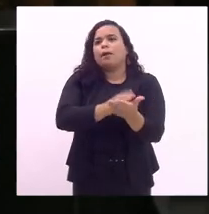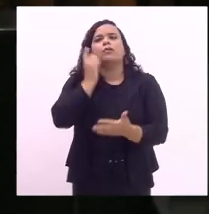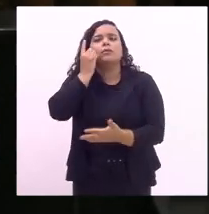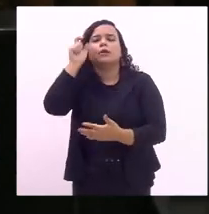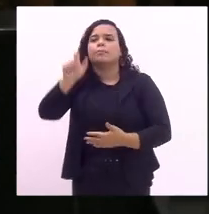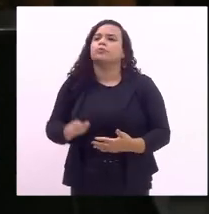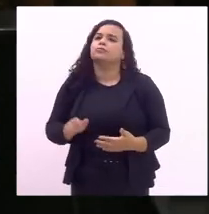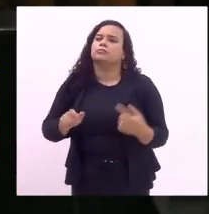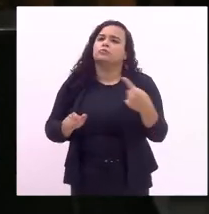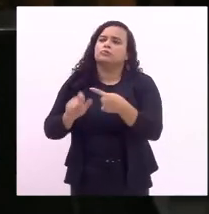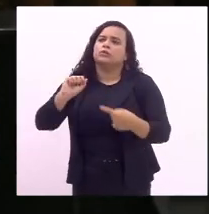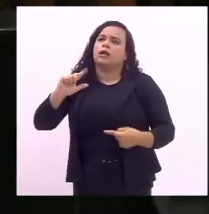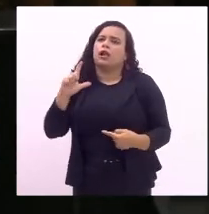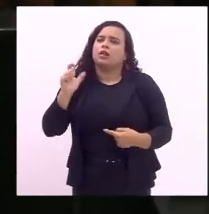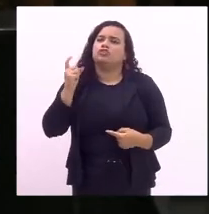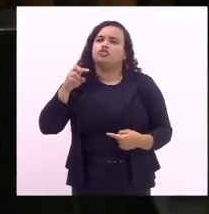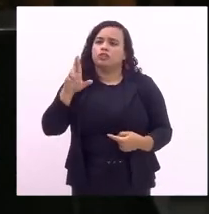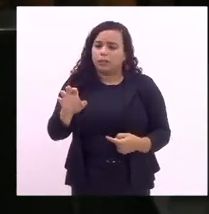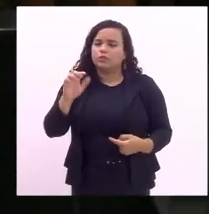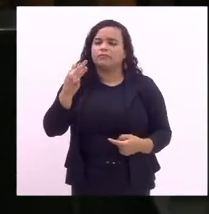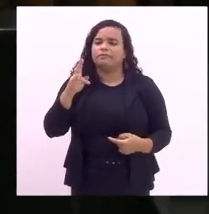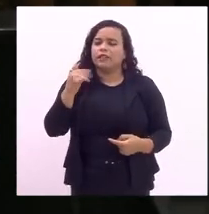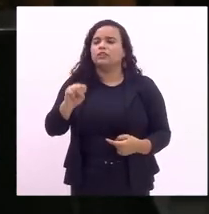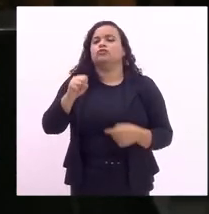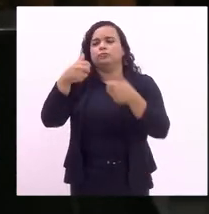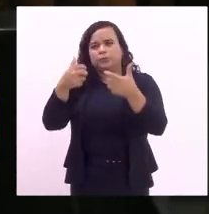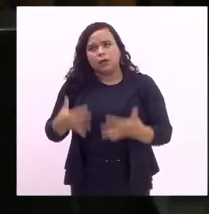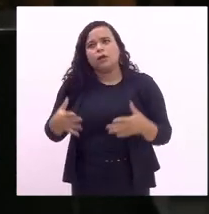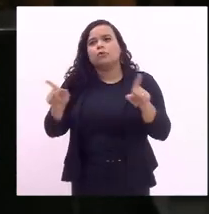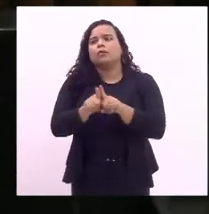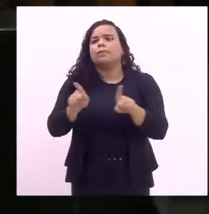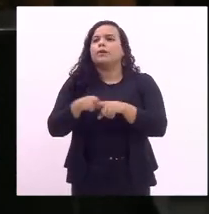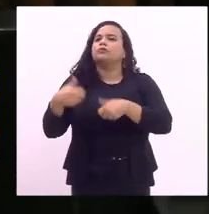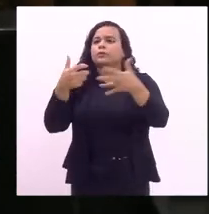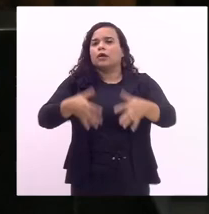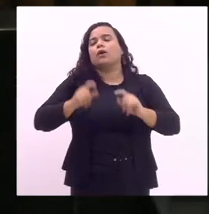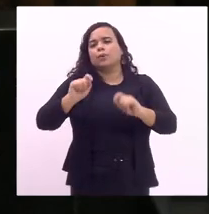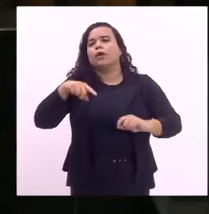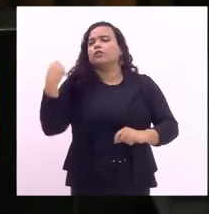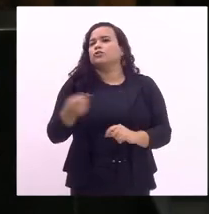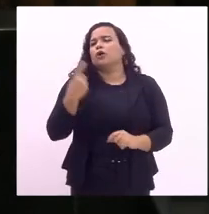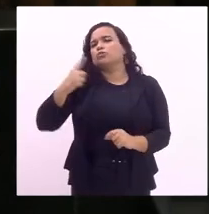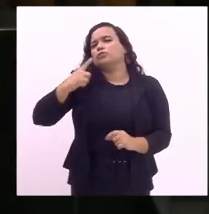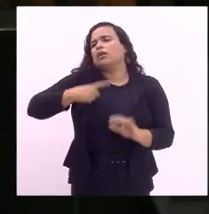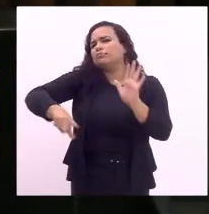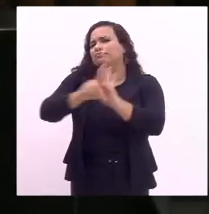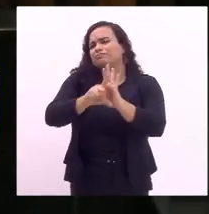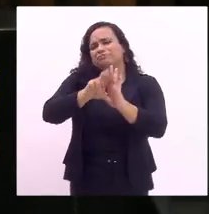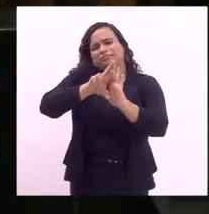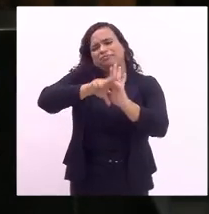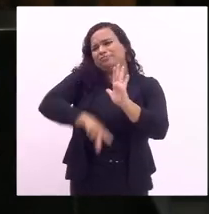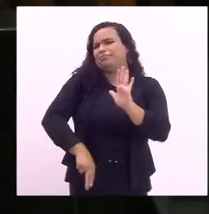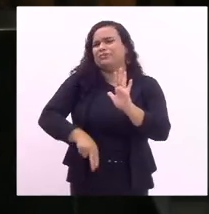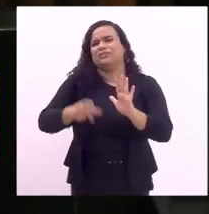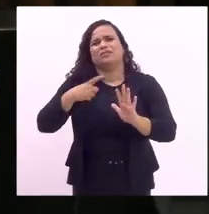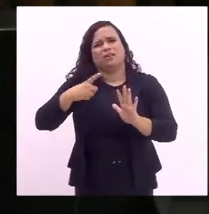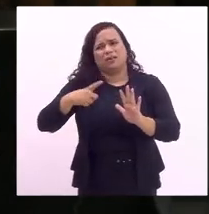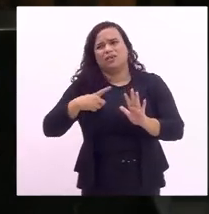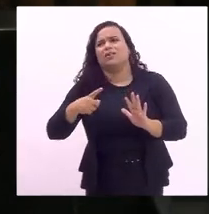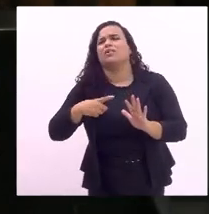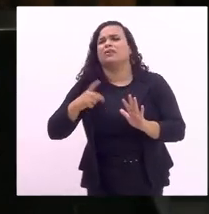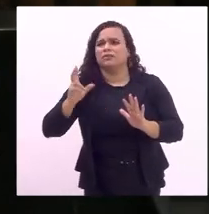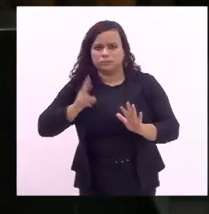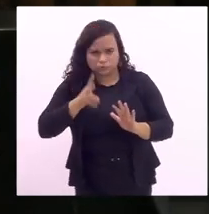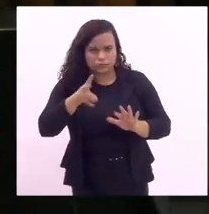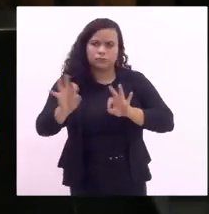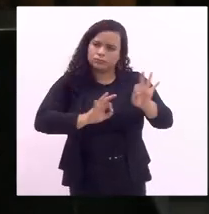deputado Alexandre Freitas, dizer que a gente tem muitas legislações, deputado Alexandre Freitas, a